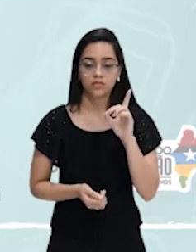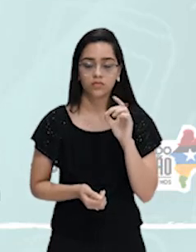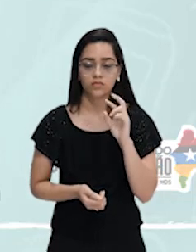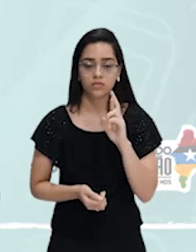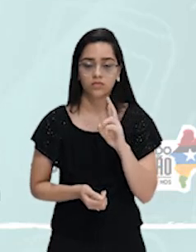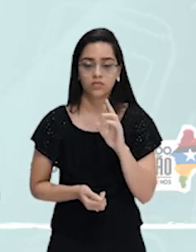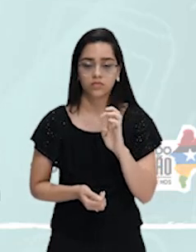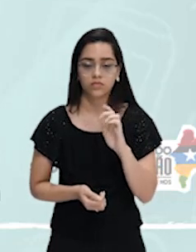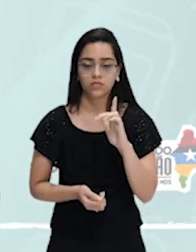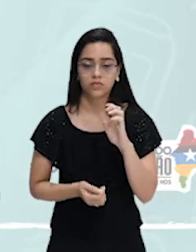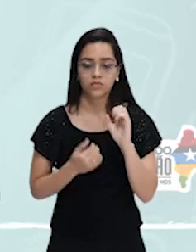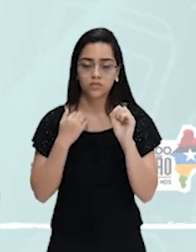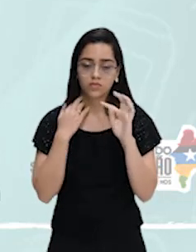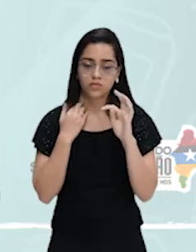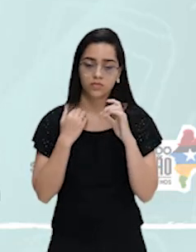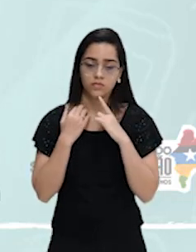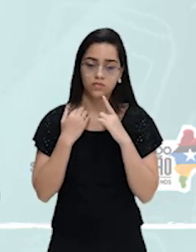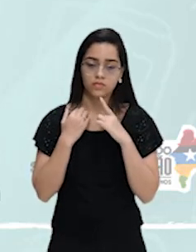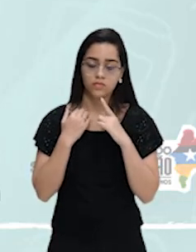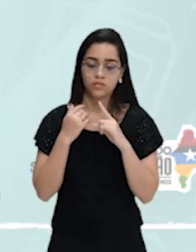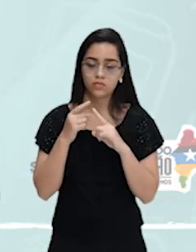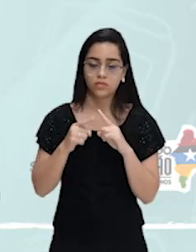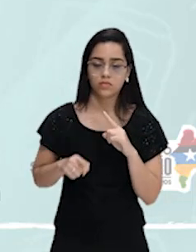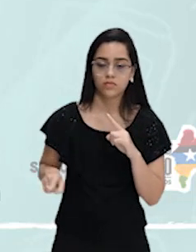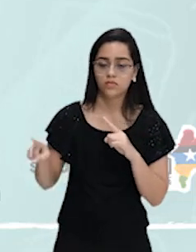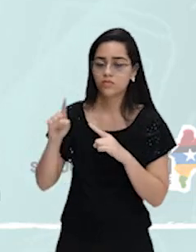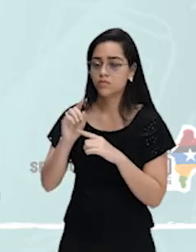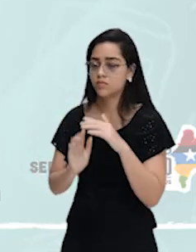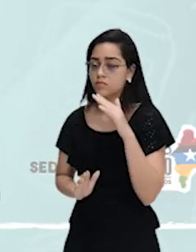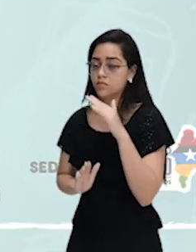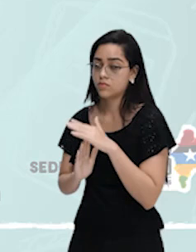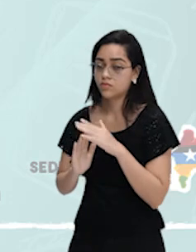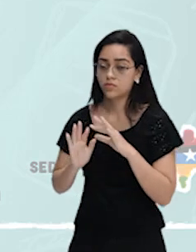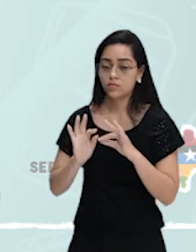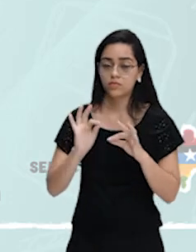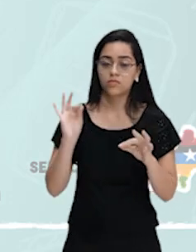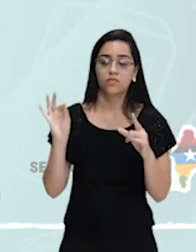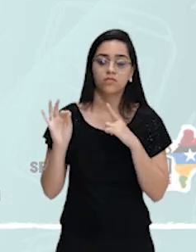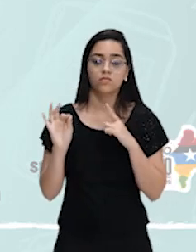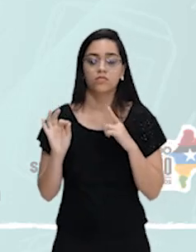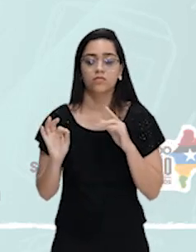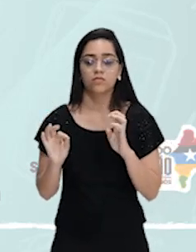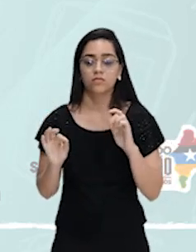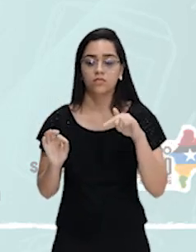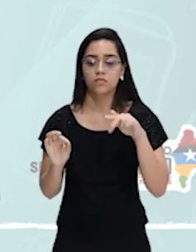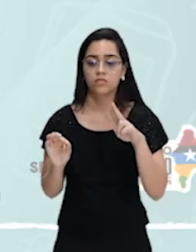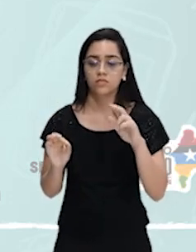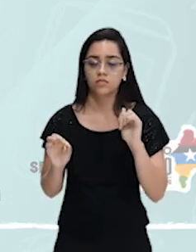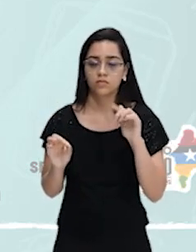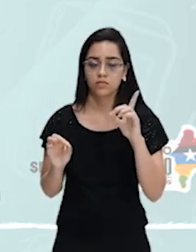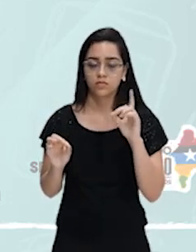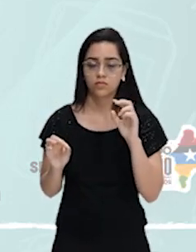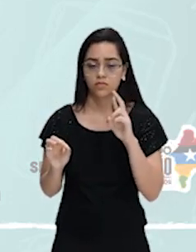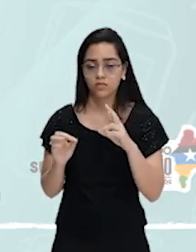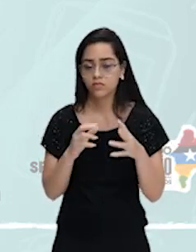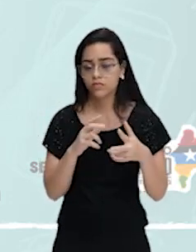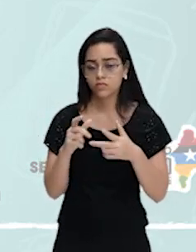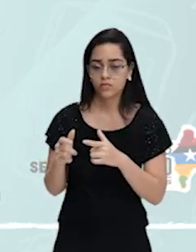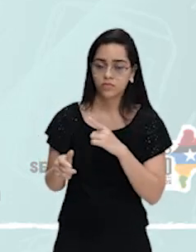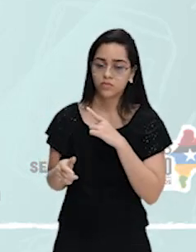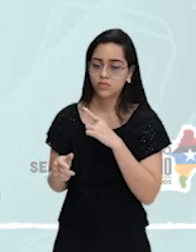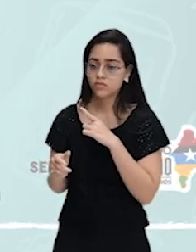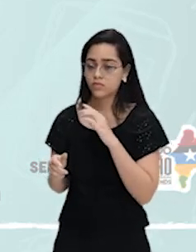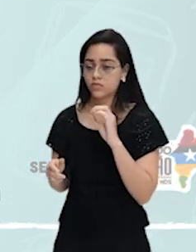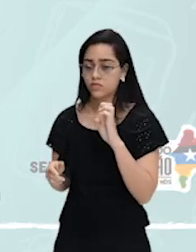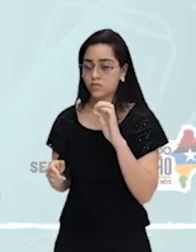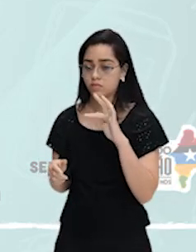certo? Círculo máximo em que um prolongamento do Equador da Terra intercepta a